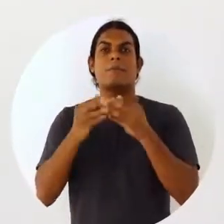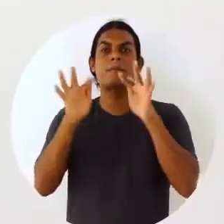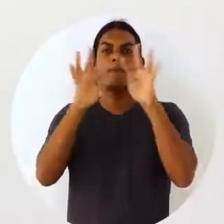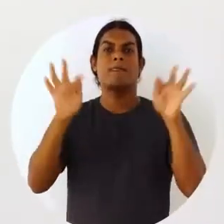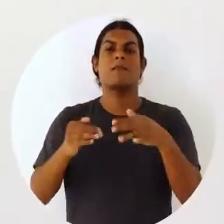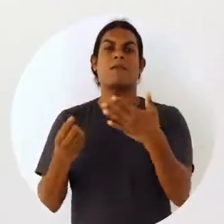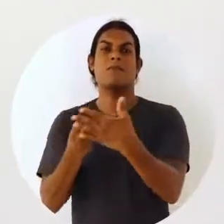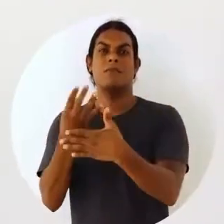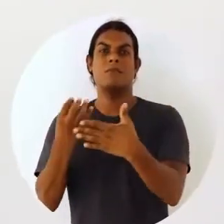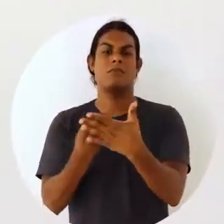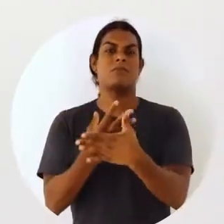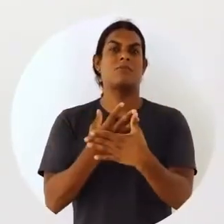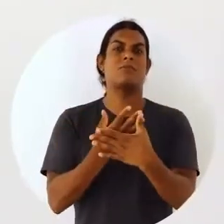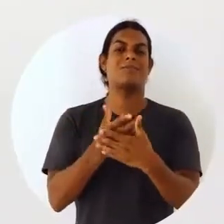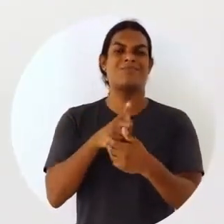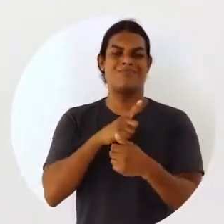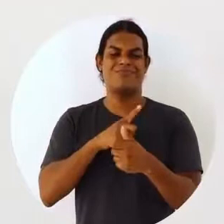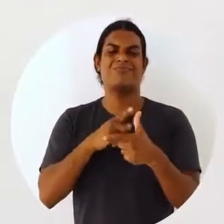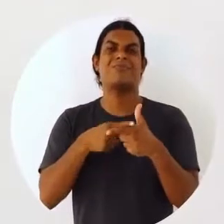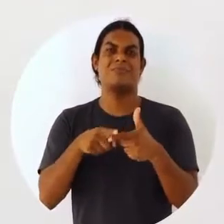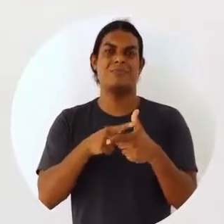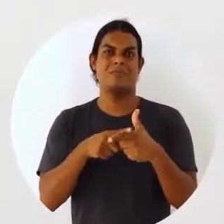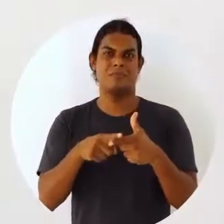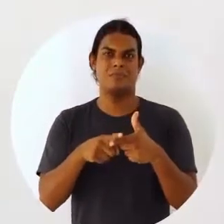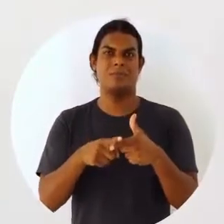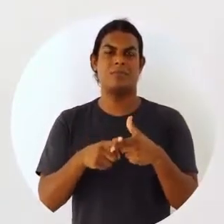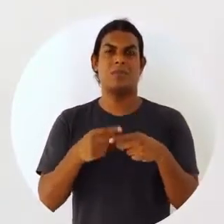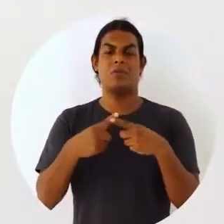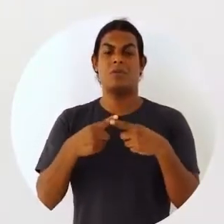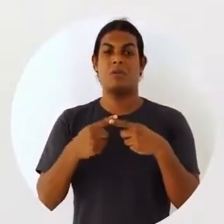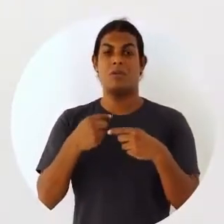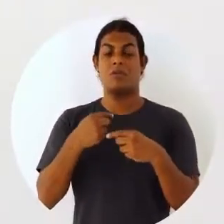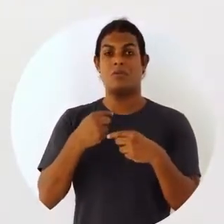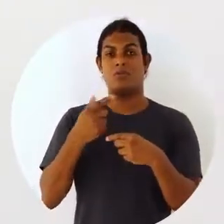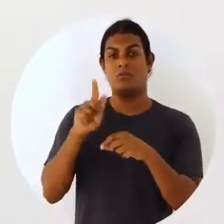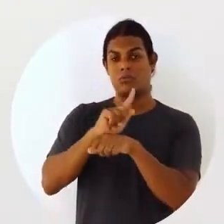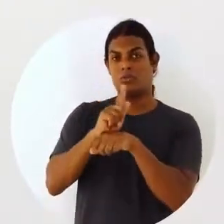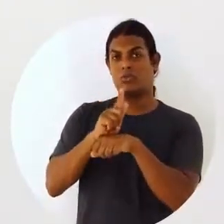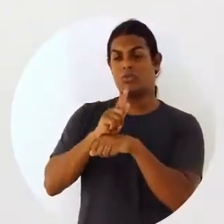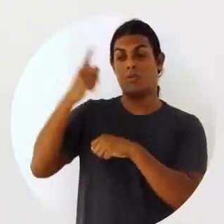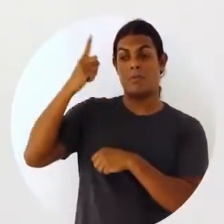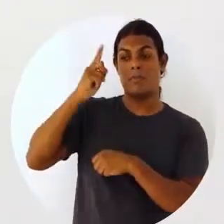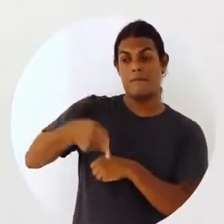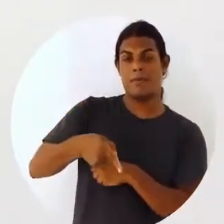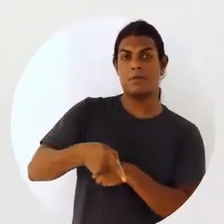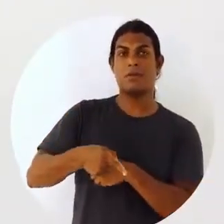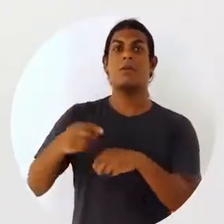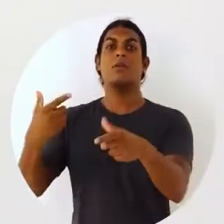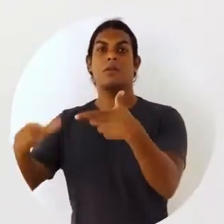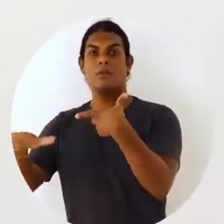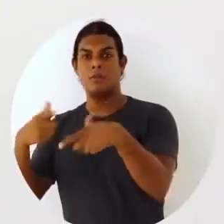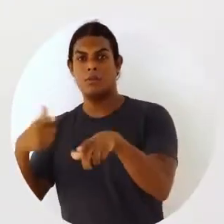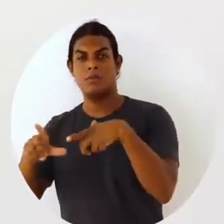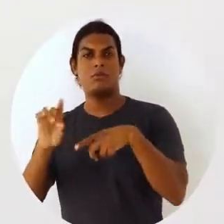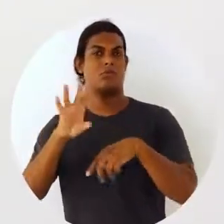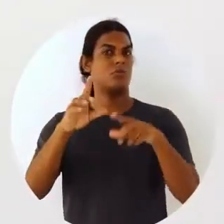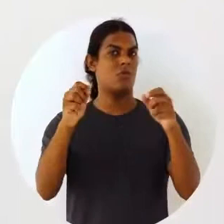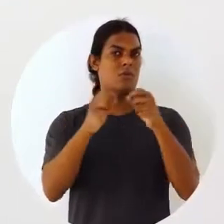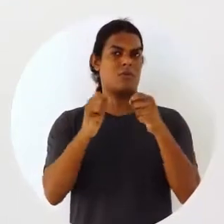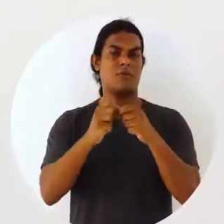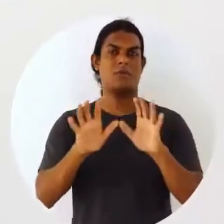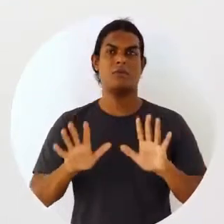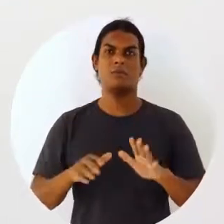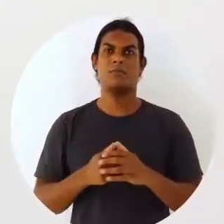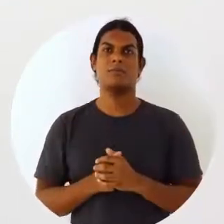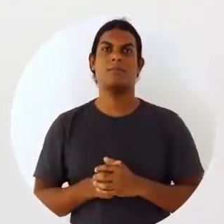não existia conflito. Era o gestor manda e o supervisor manda e o funcionário obedece. Então o conflito ele era negado,